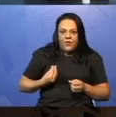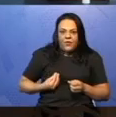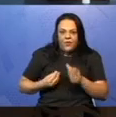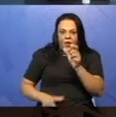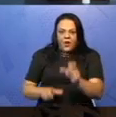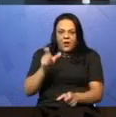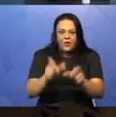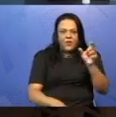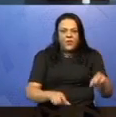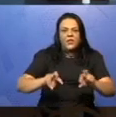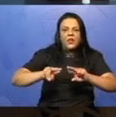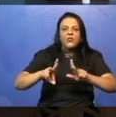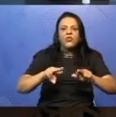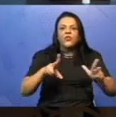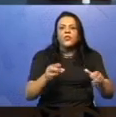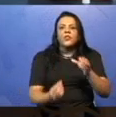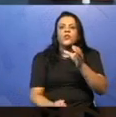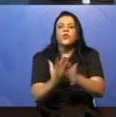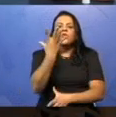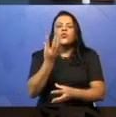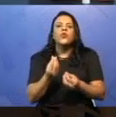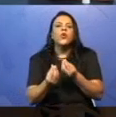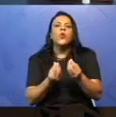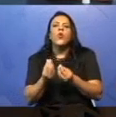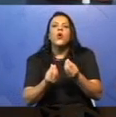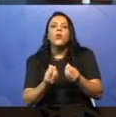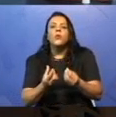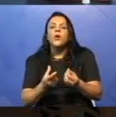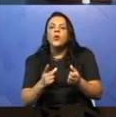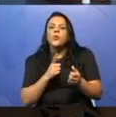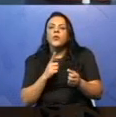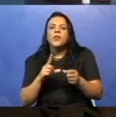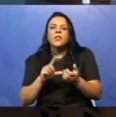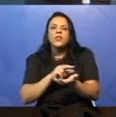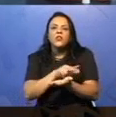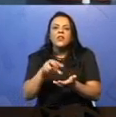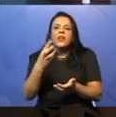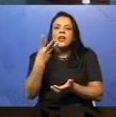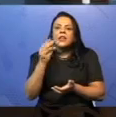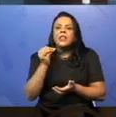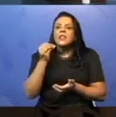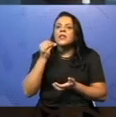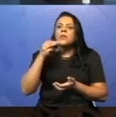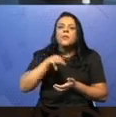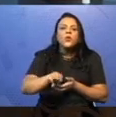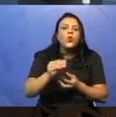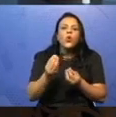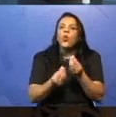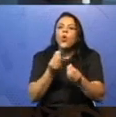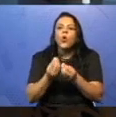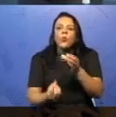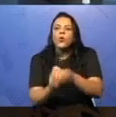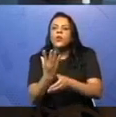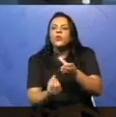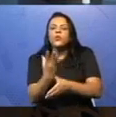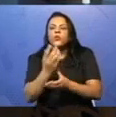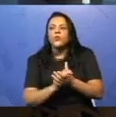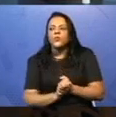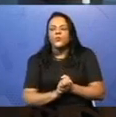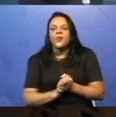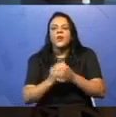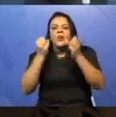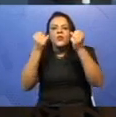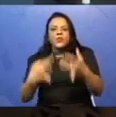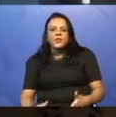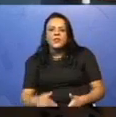surgem espécies diferentes no mundo, para ter essa diversidade de 30 milhões, talvez, de seres vivos. Vou falar, dentre vários mecanismos, eu vou citar